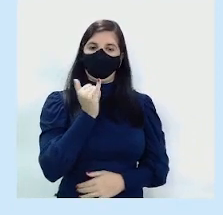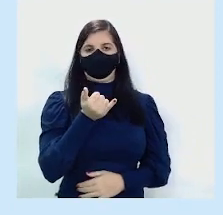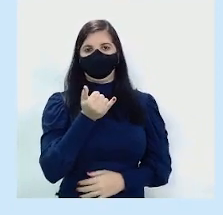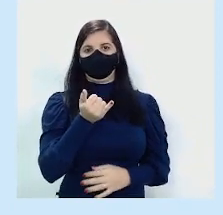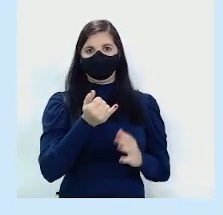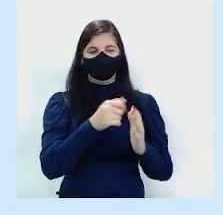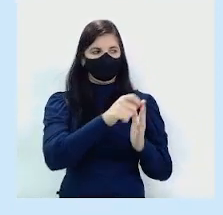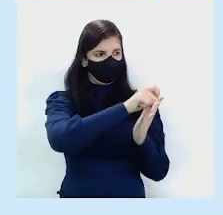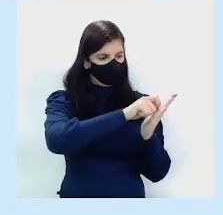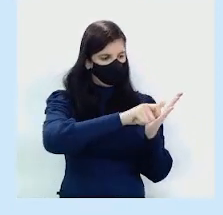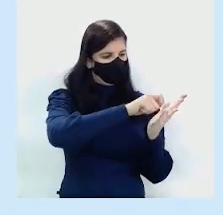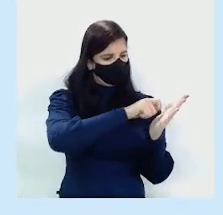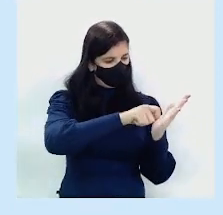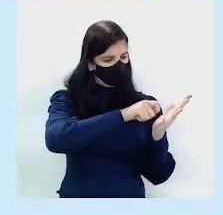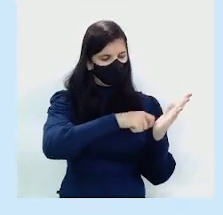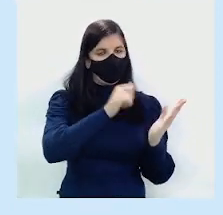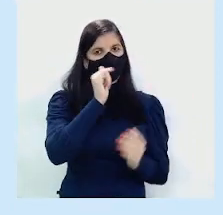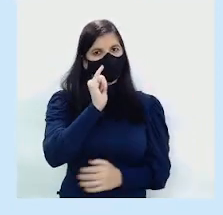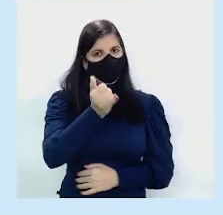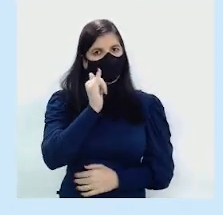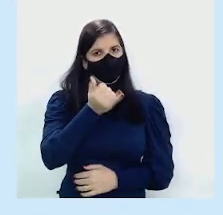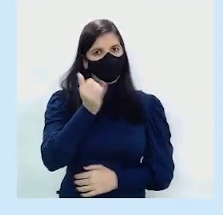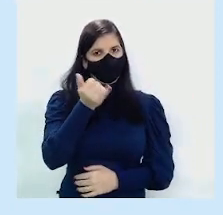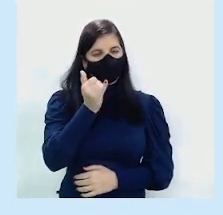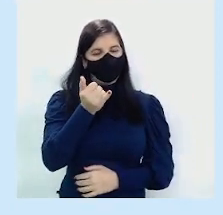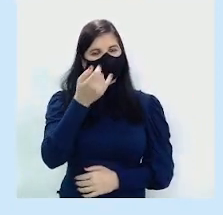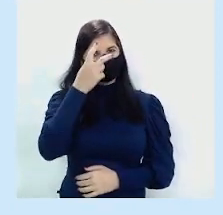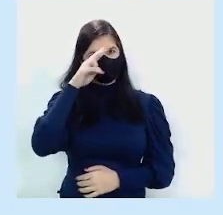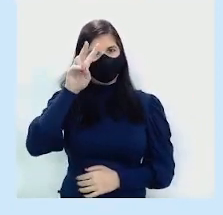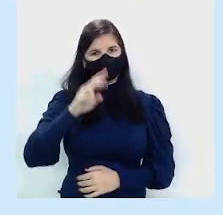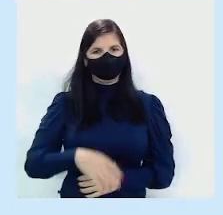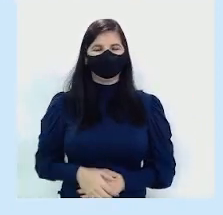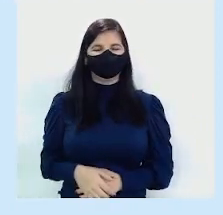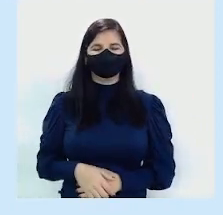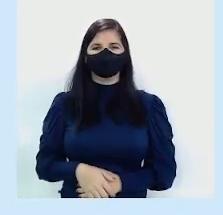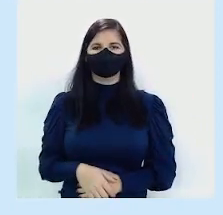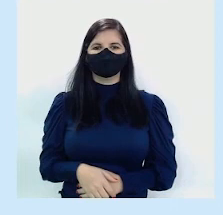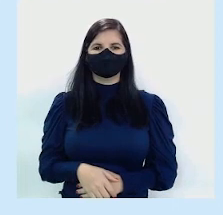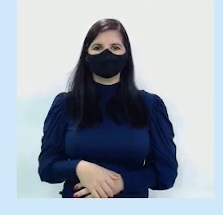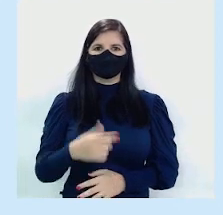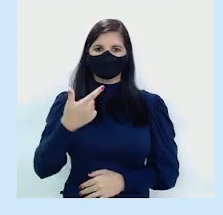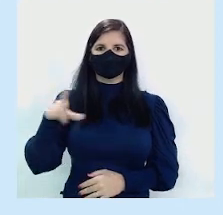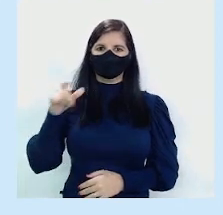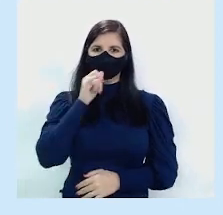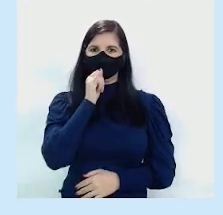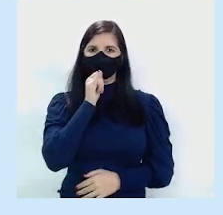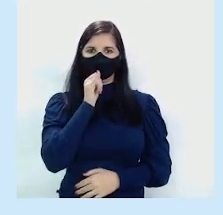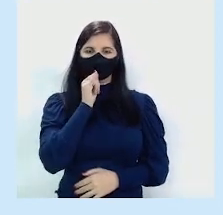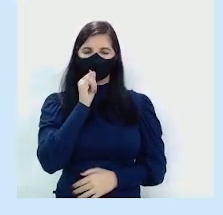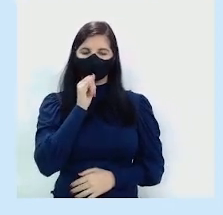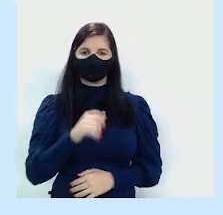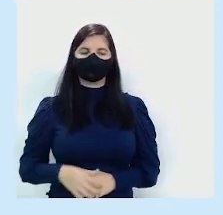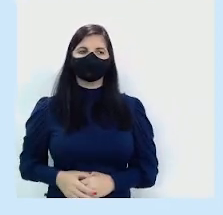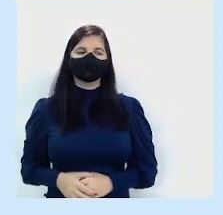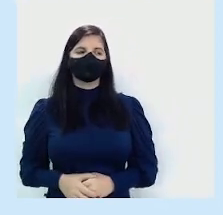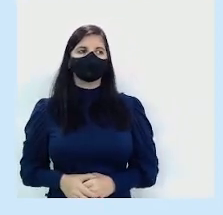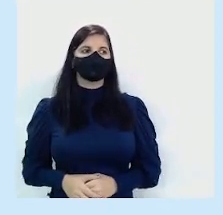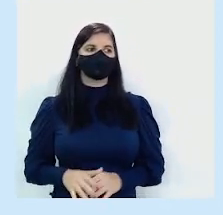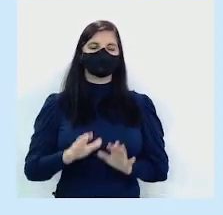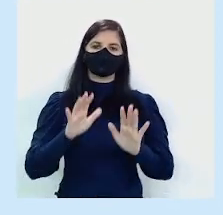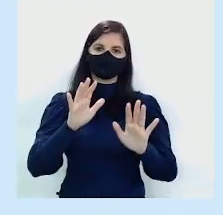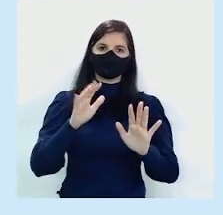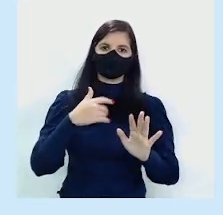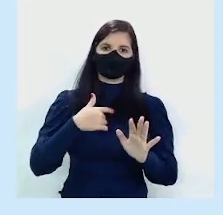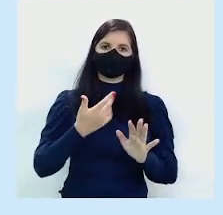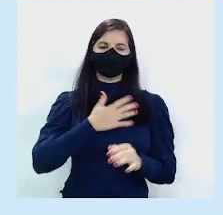uma função de narrar uma história, de contar uma história. Eu vou dar um outro exemplo, tá? Vamos supor que